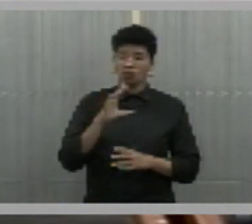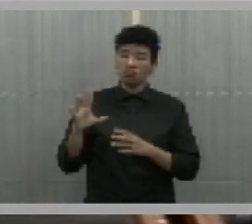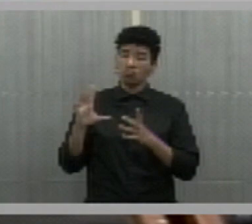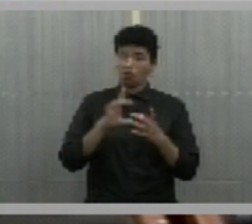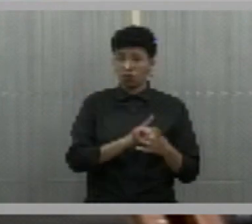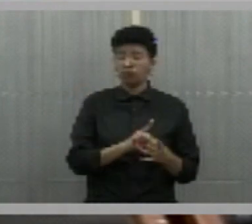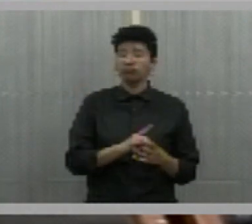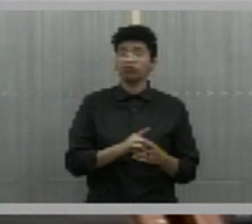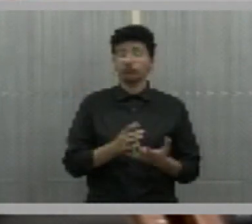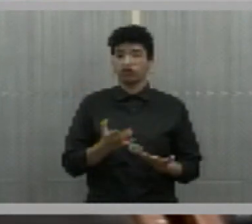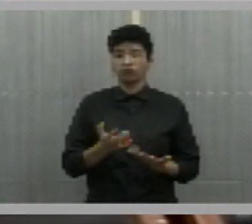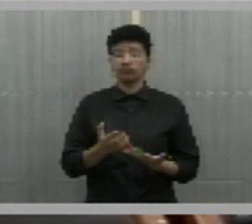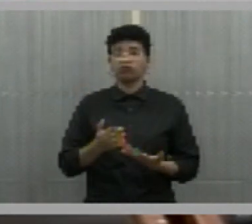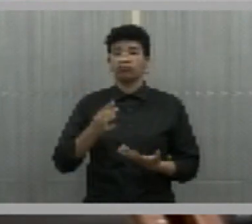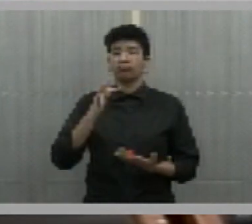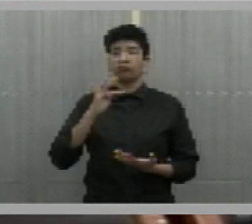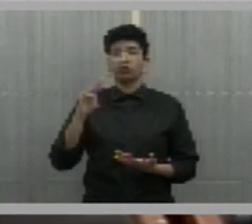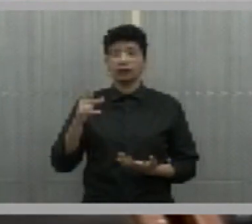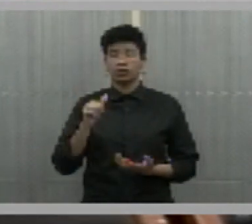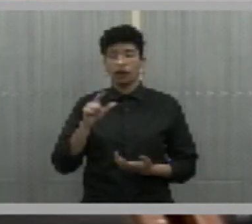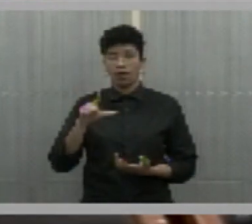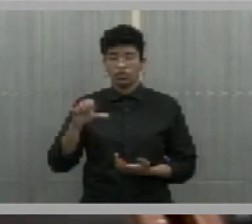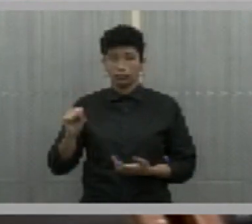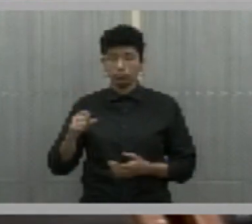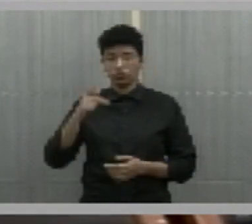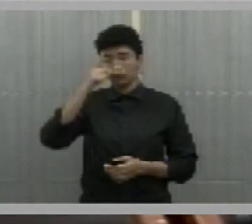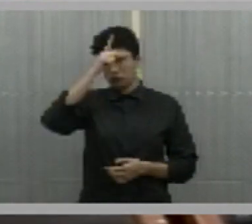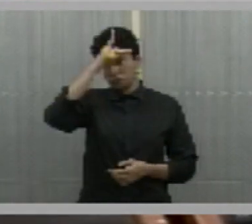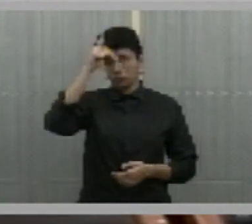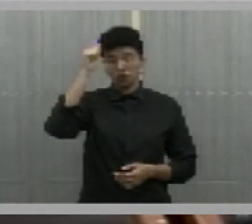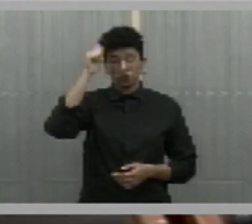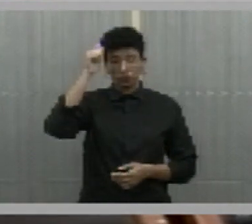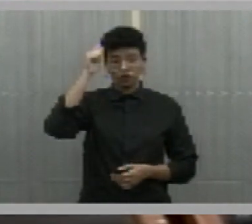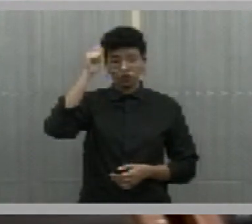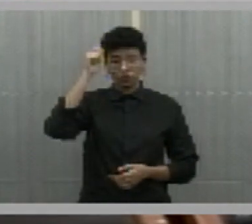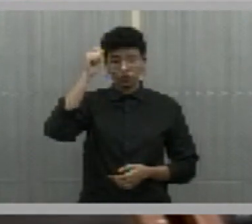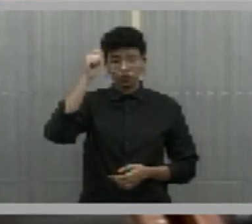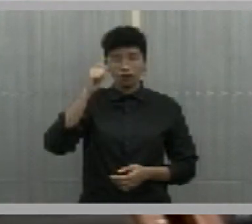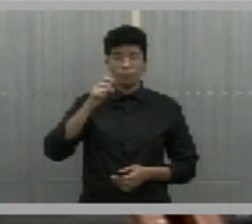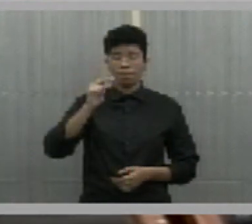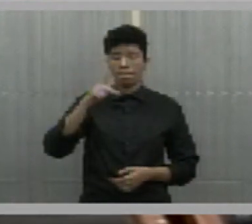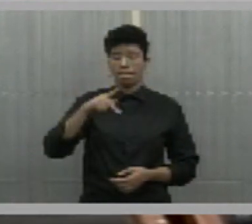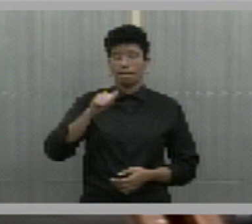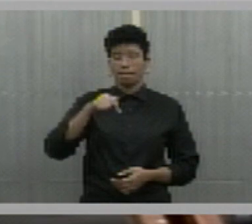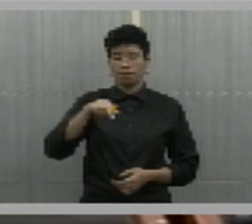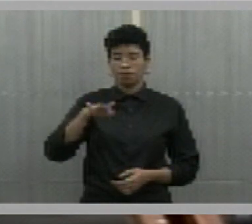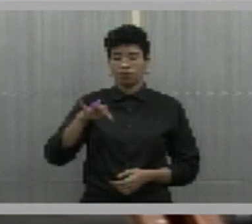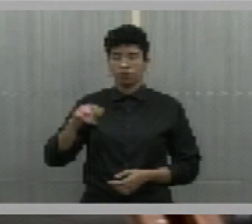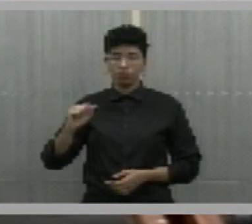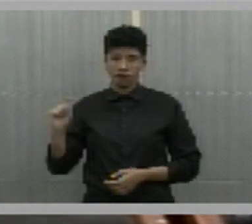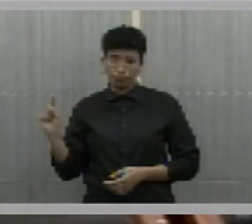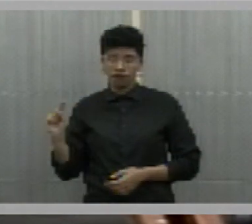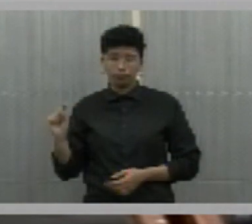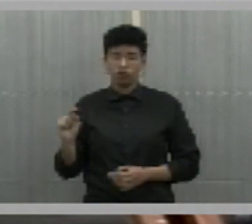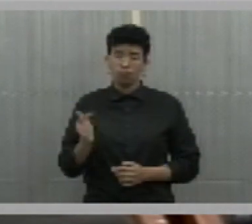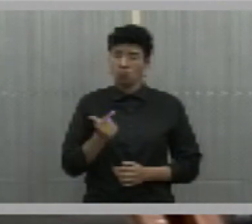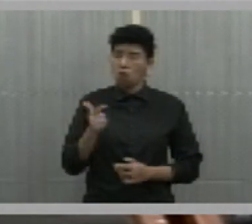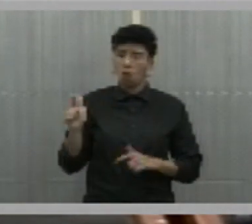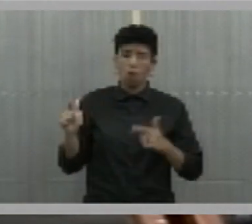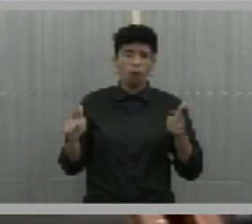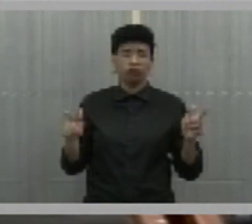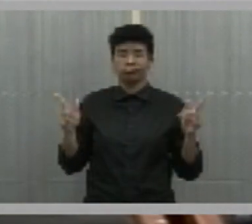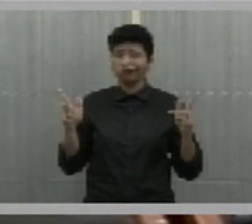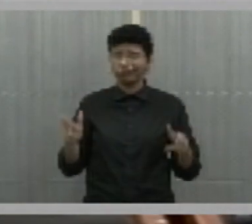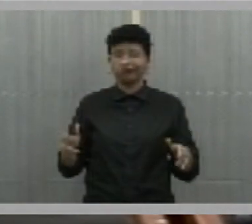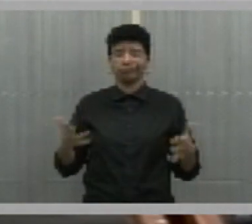desse. Está aqui o Thales, que foi prefeito do Paquetá, entre outros. E absolutamente,